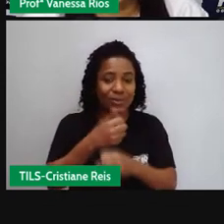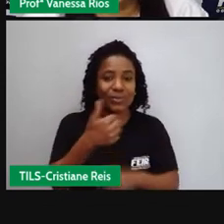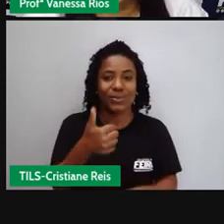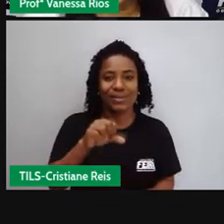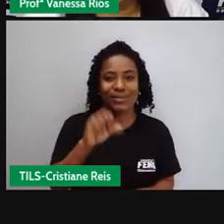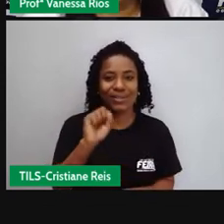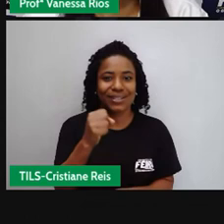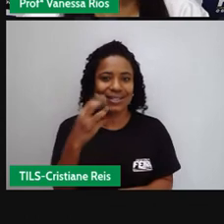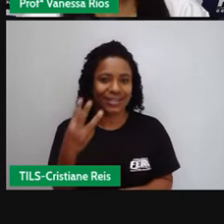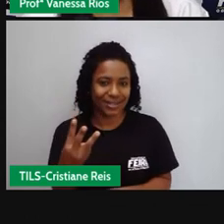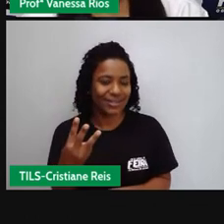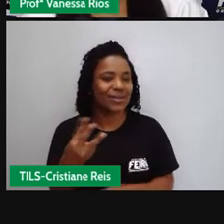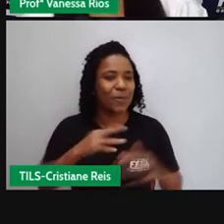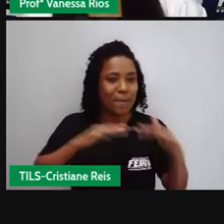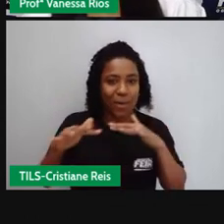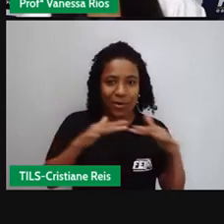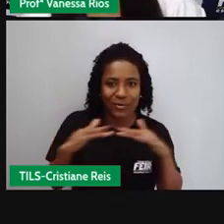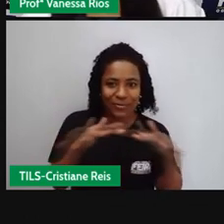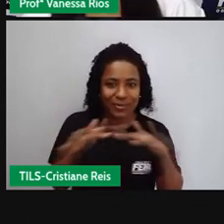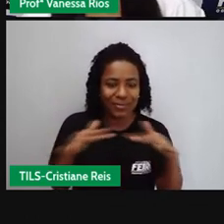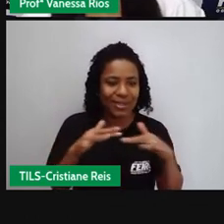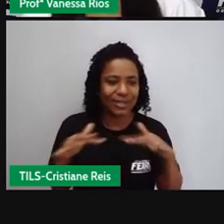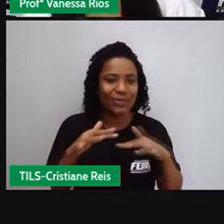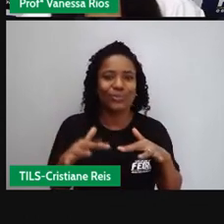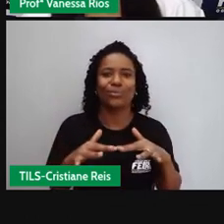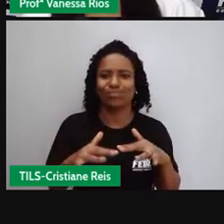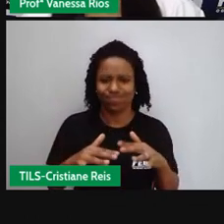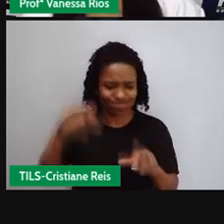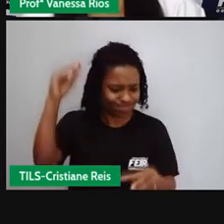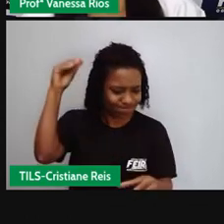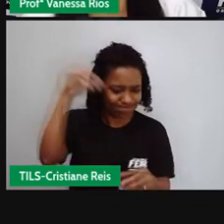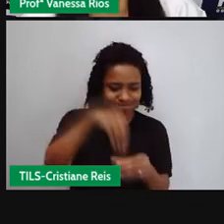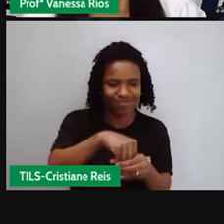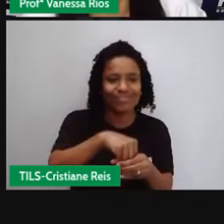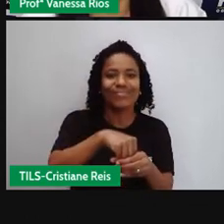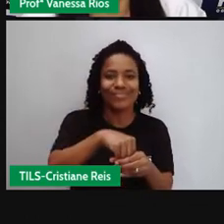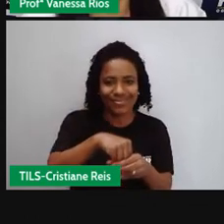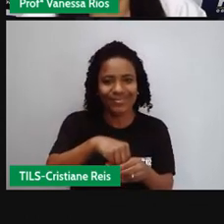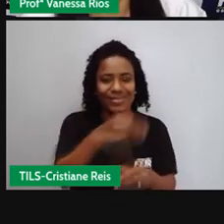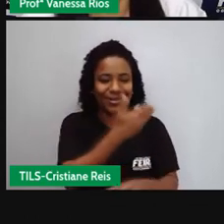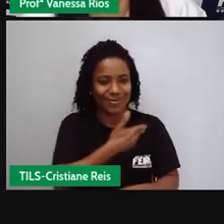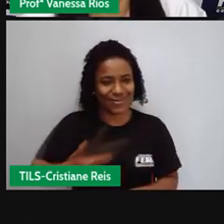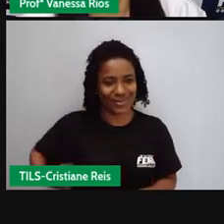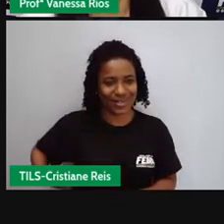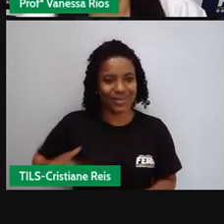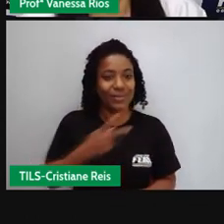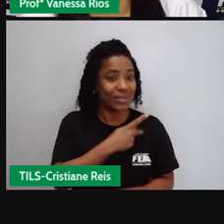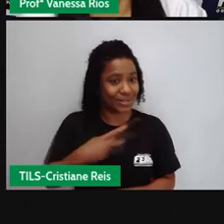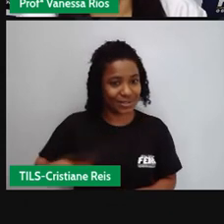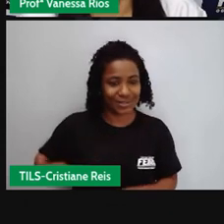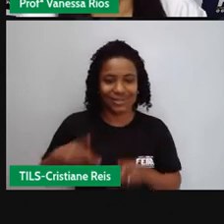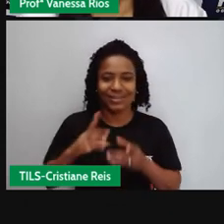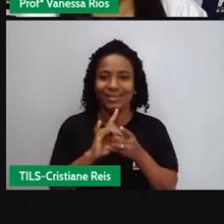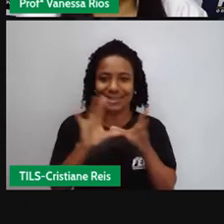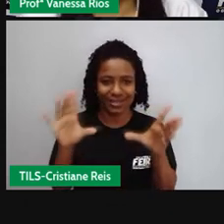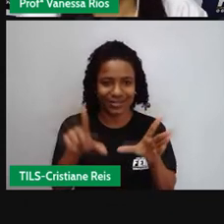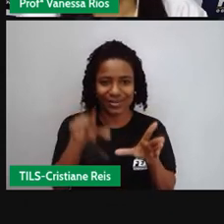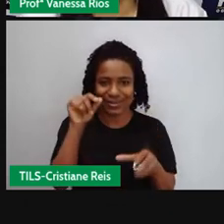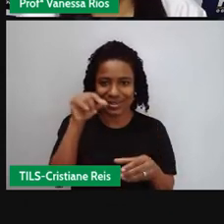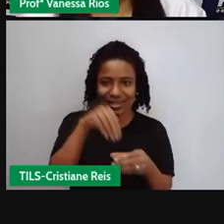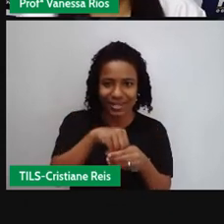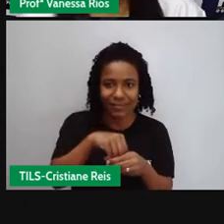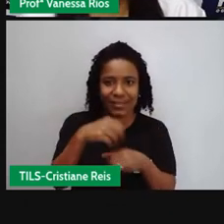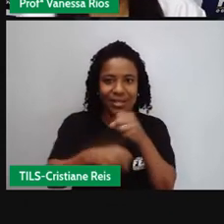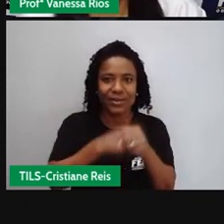governador e presidente. E em 1988, com a Constituição Cidadã, o voto é obrigatório para homens